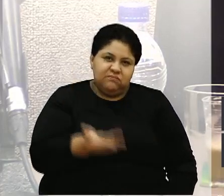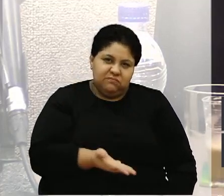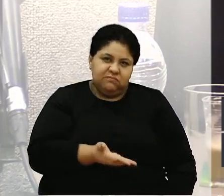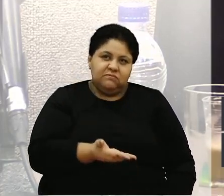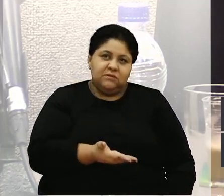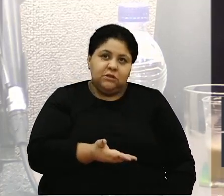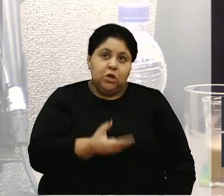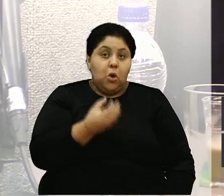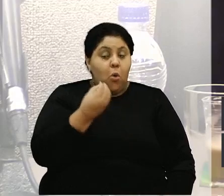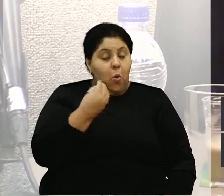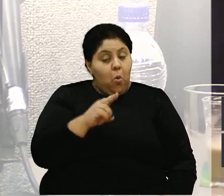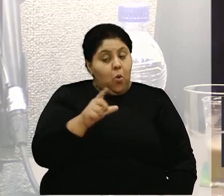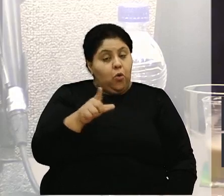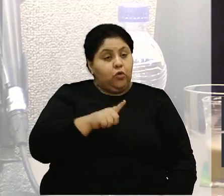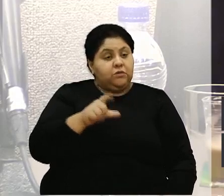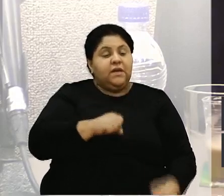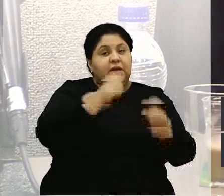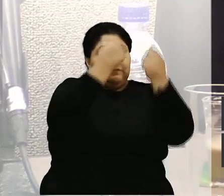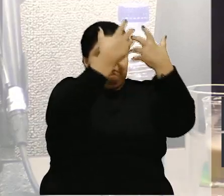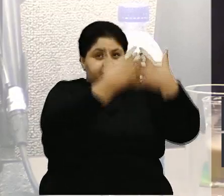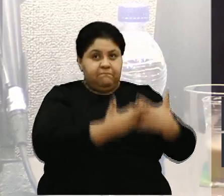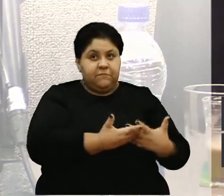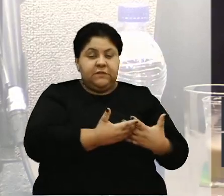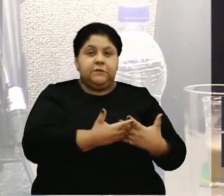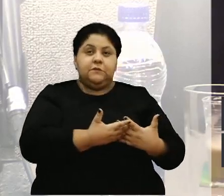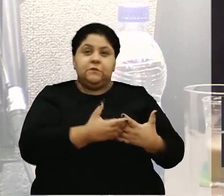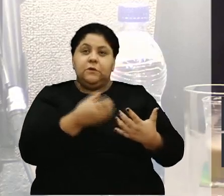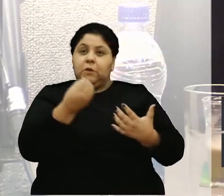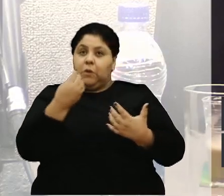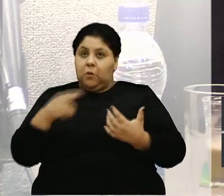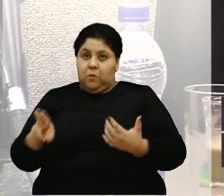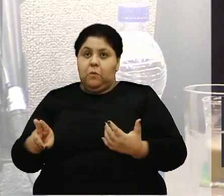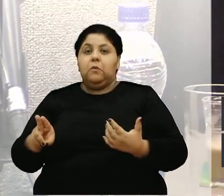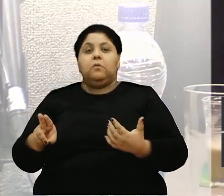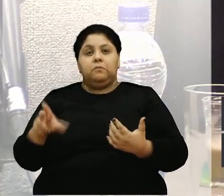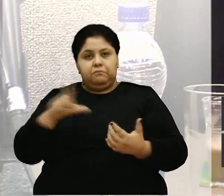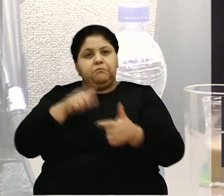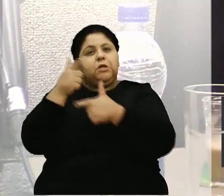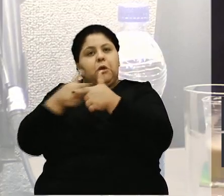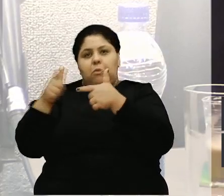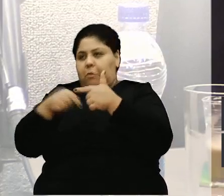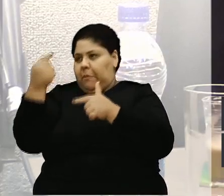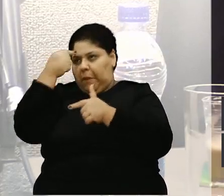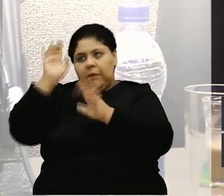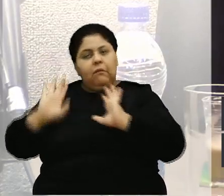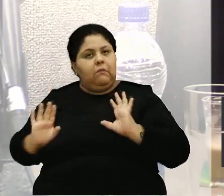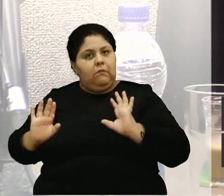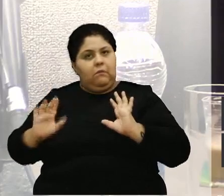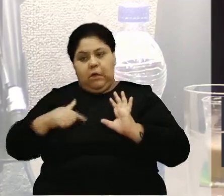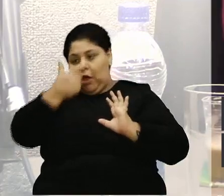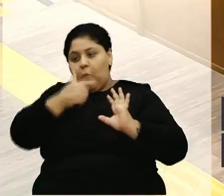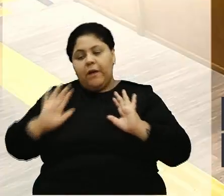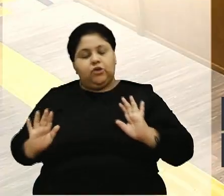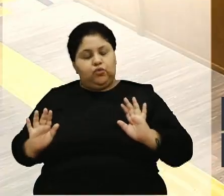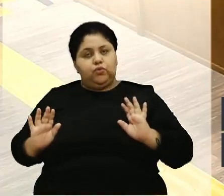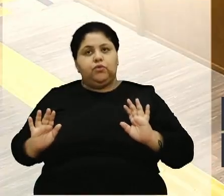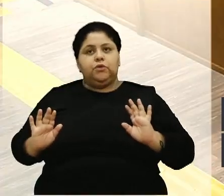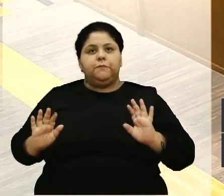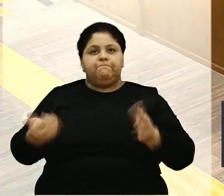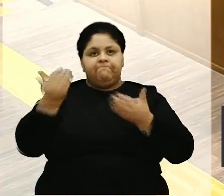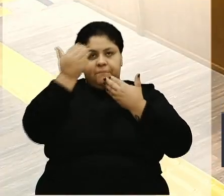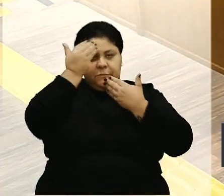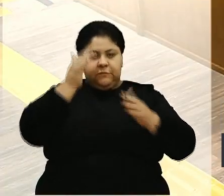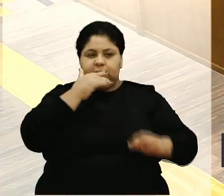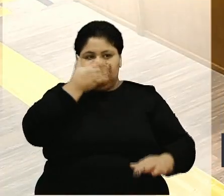alguma boa explicação, ou eles estão ficando doentes da cabeça. Essa é a impressão que eu tenho. Obrigado, vereador. Vereador